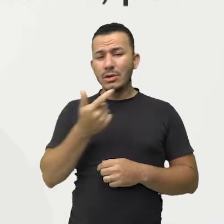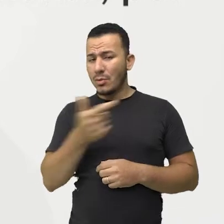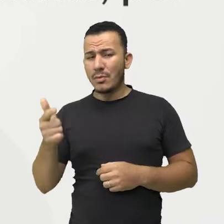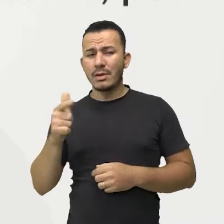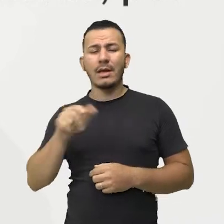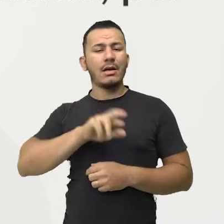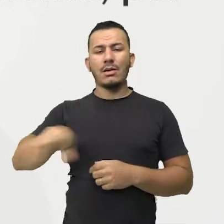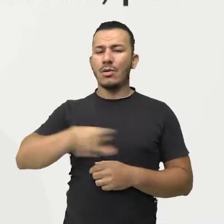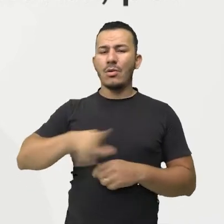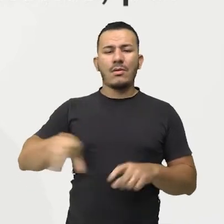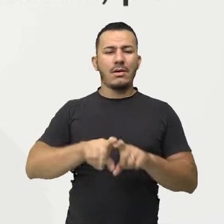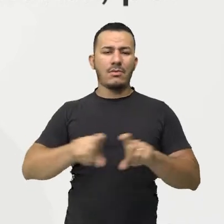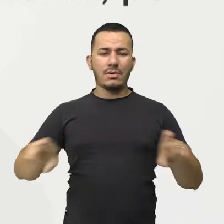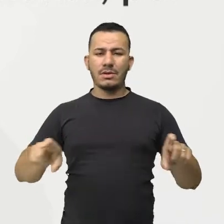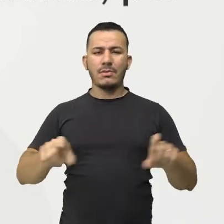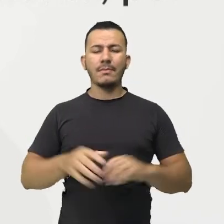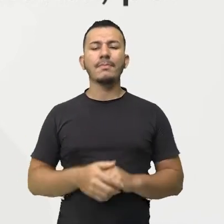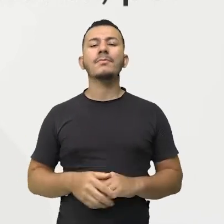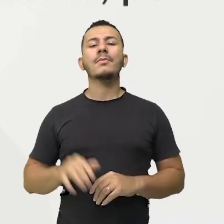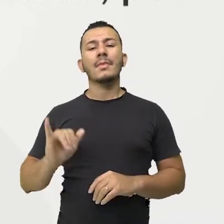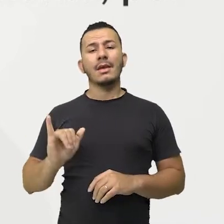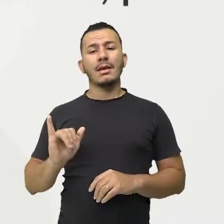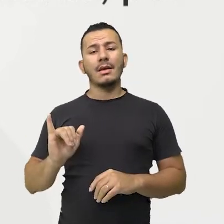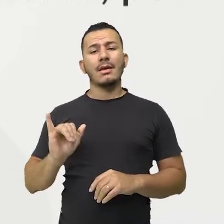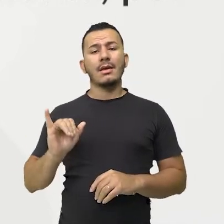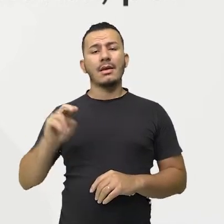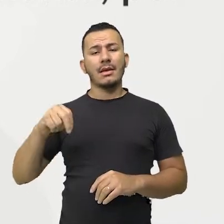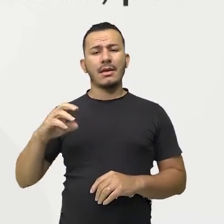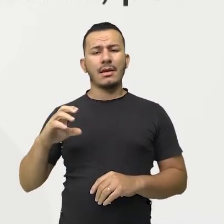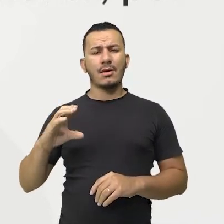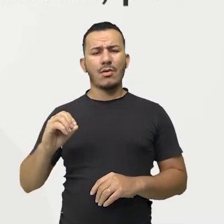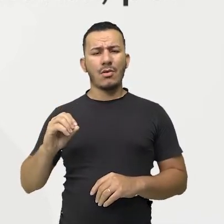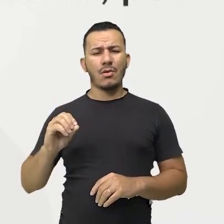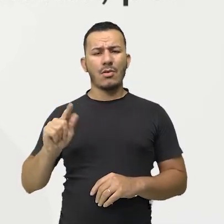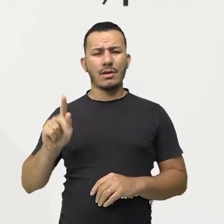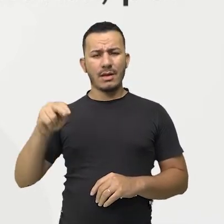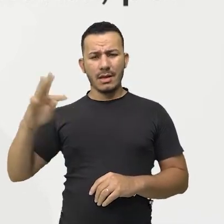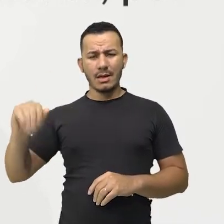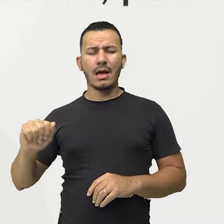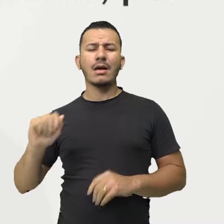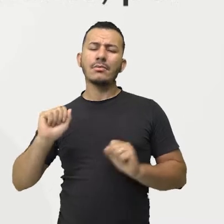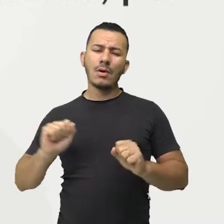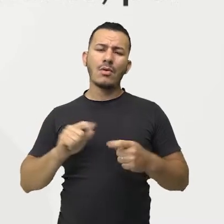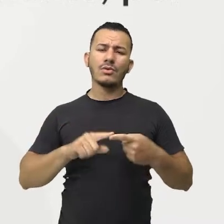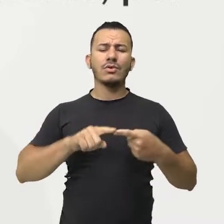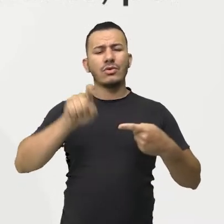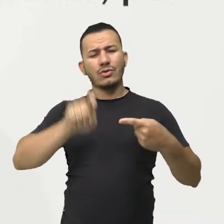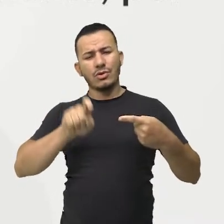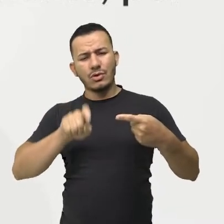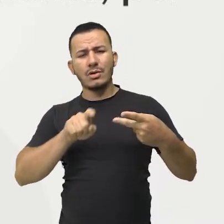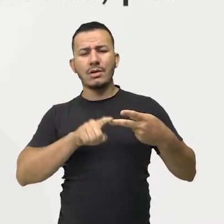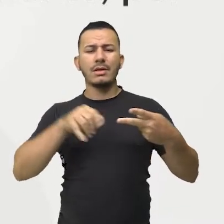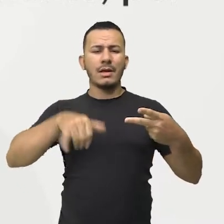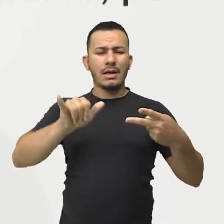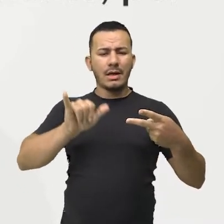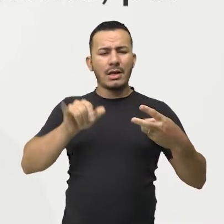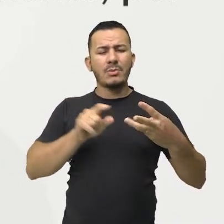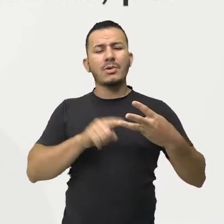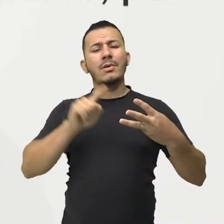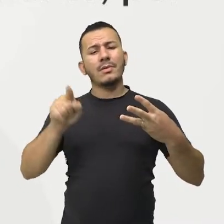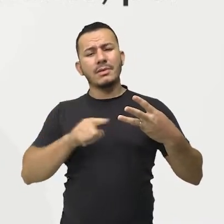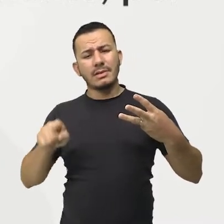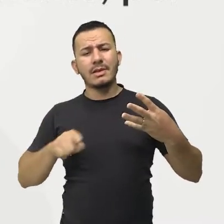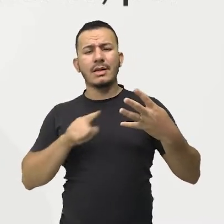em incógnita, nós podemos chamar de x, de y, de z, de a,